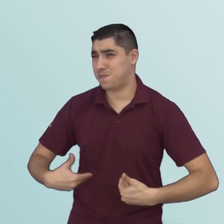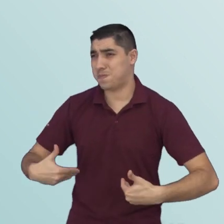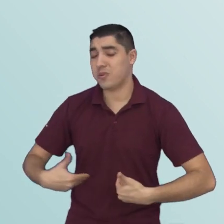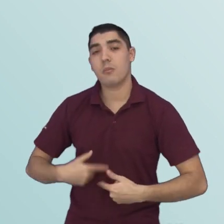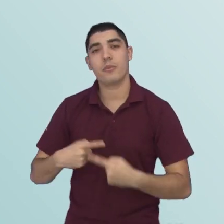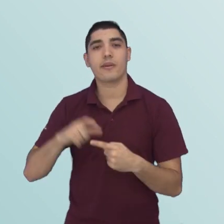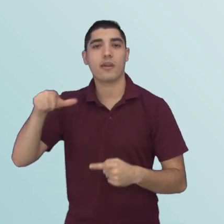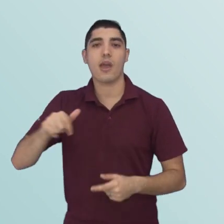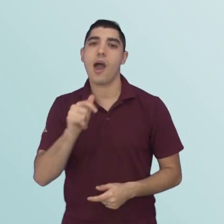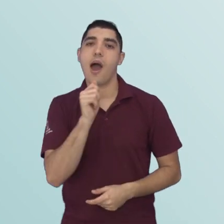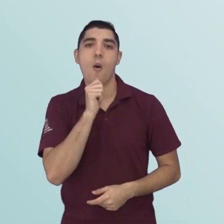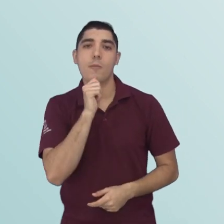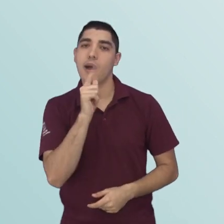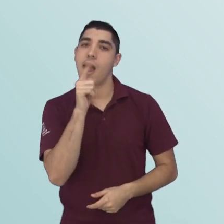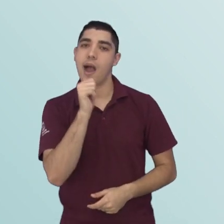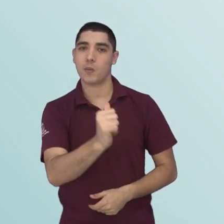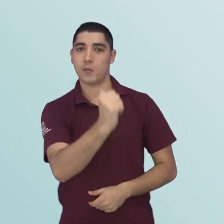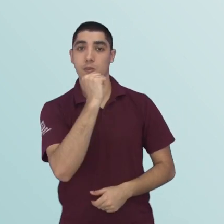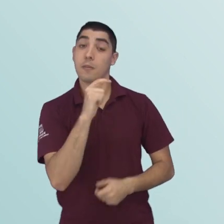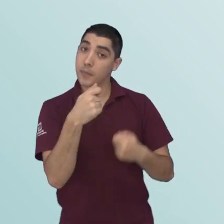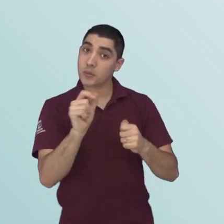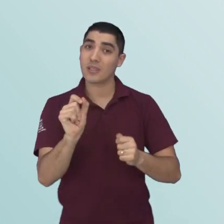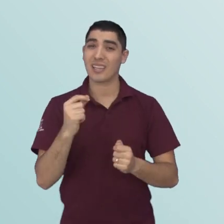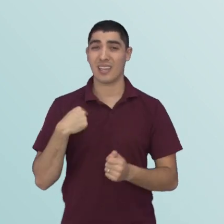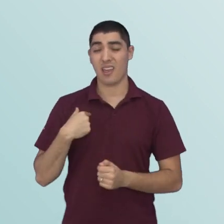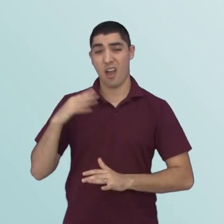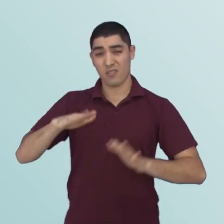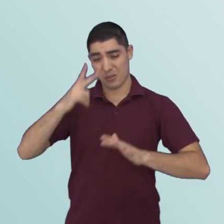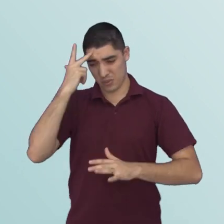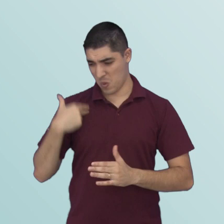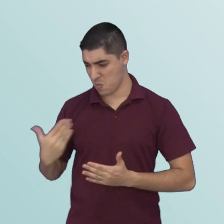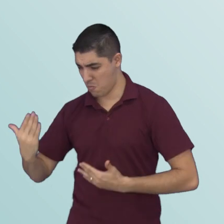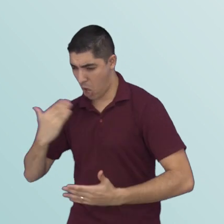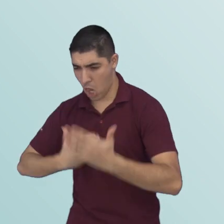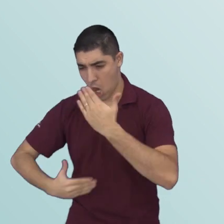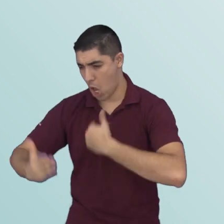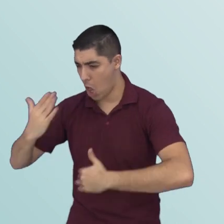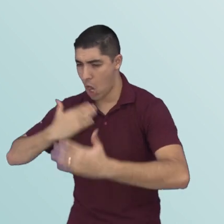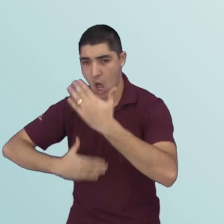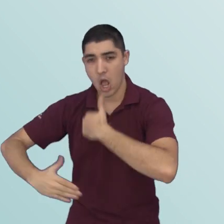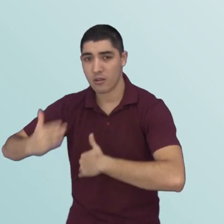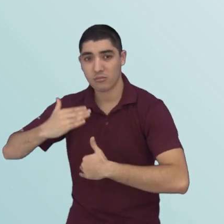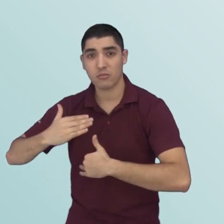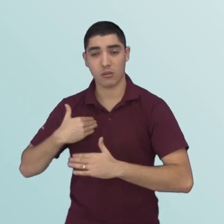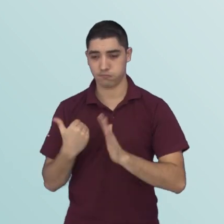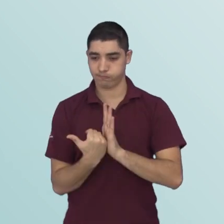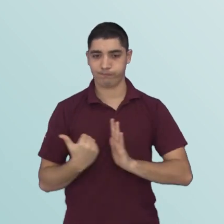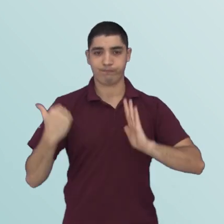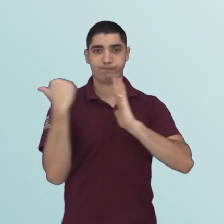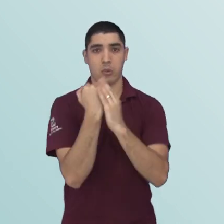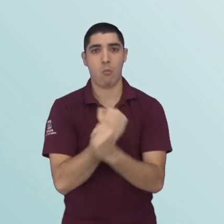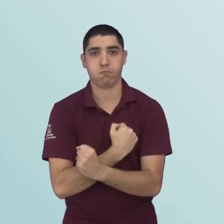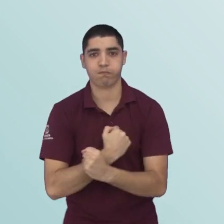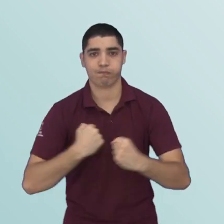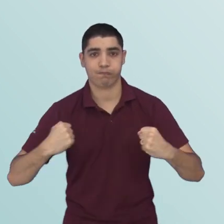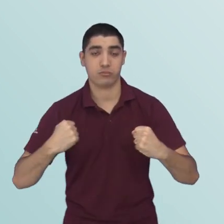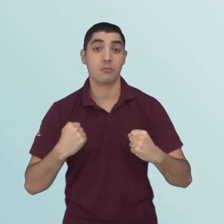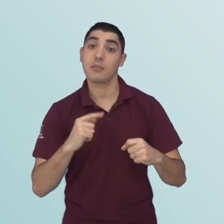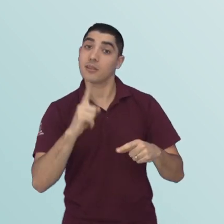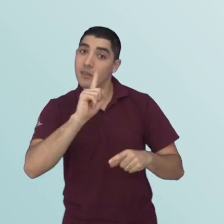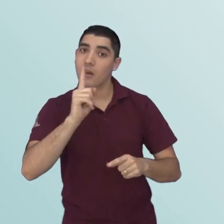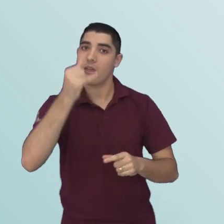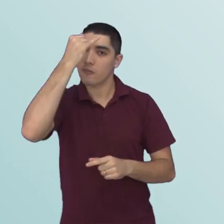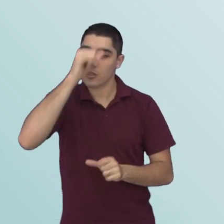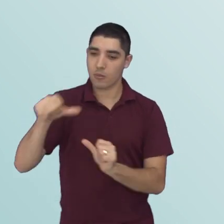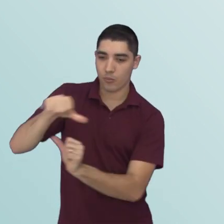fome excessiva porque está mal hidratado então multiplica seu peso por 40 vai ter a quantidade de ML que você precisa